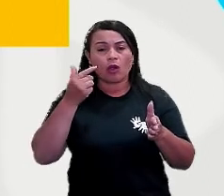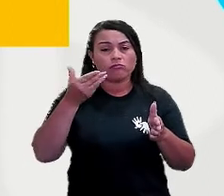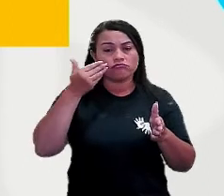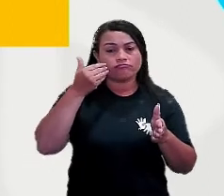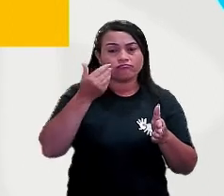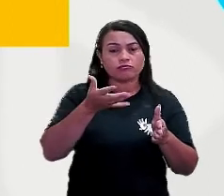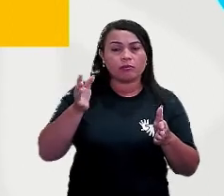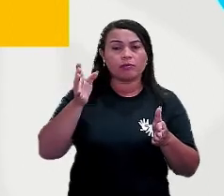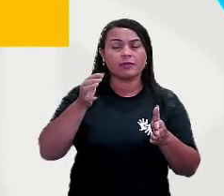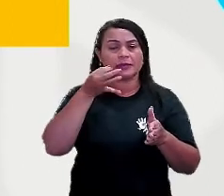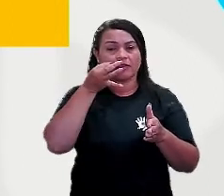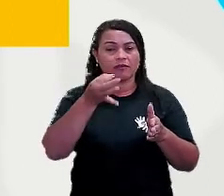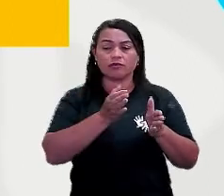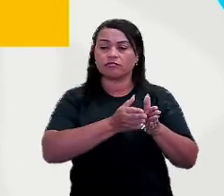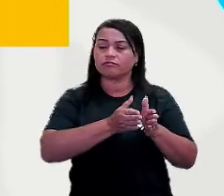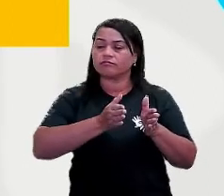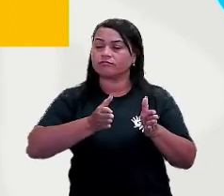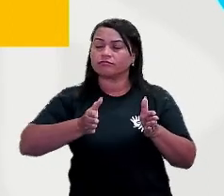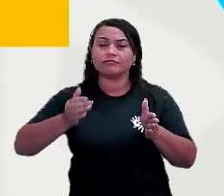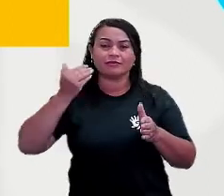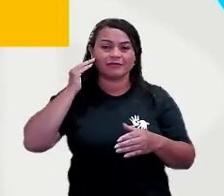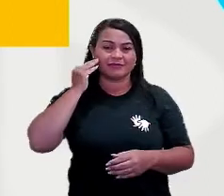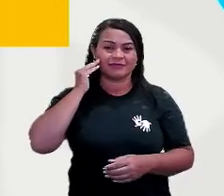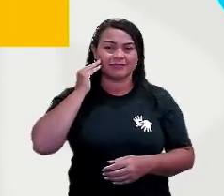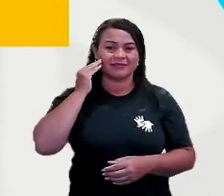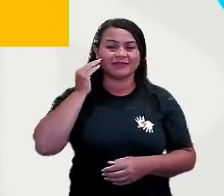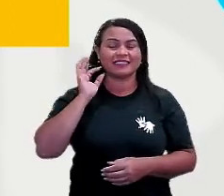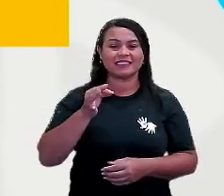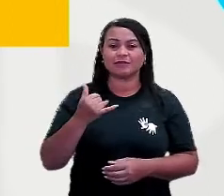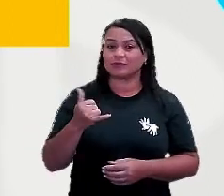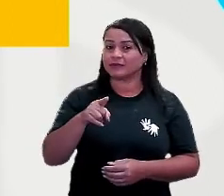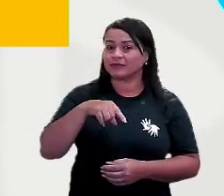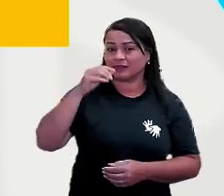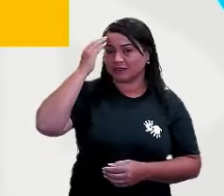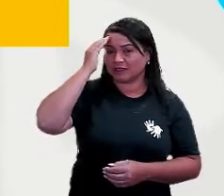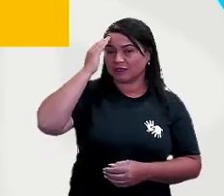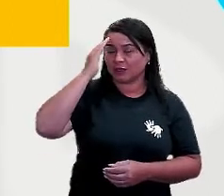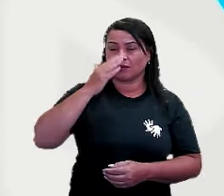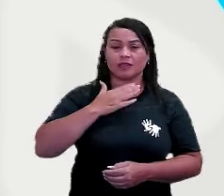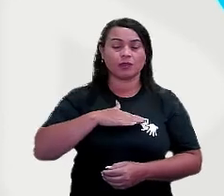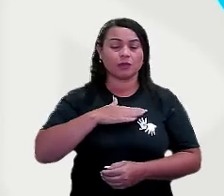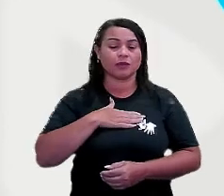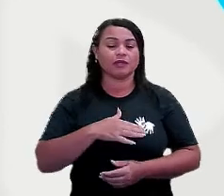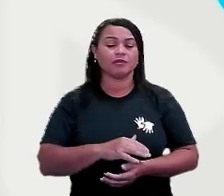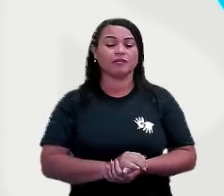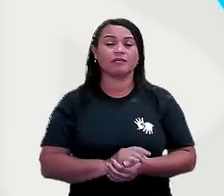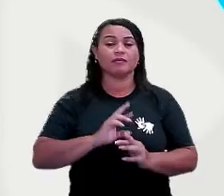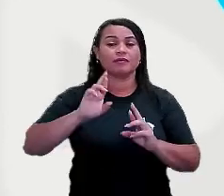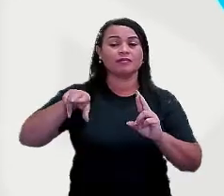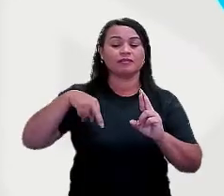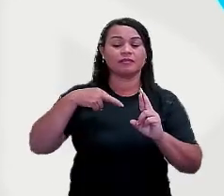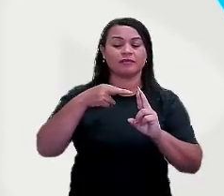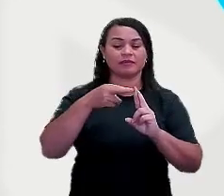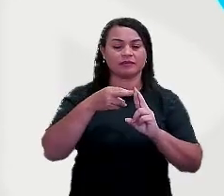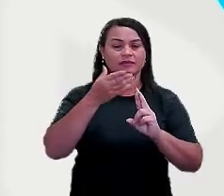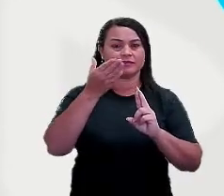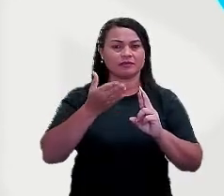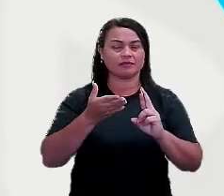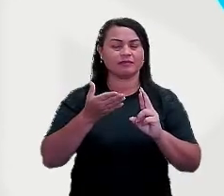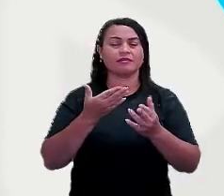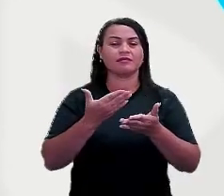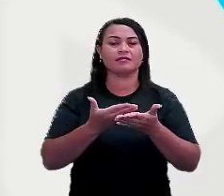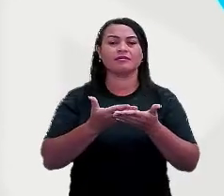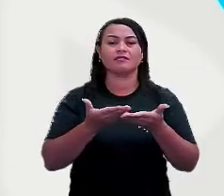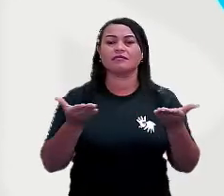sua posição. Beleza? Deu para entender? Tranquilo? Então, as referências da aula